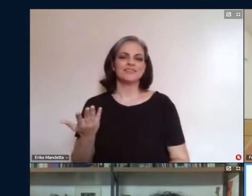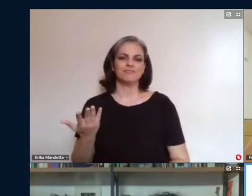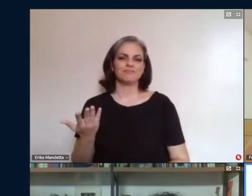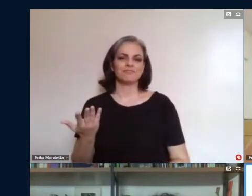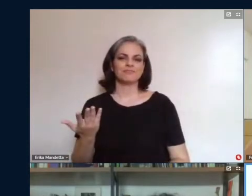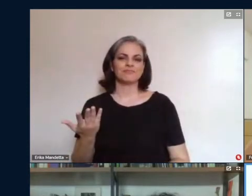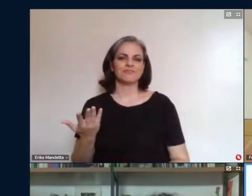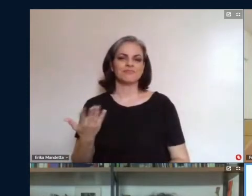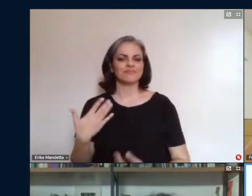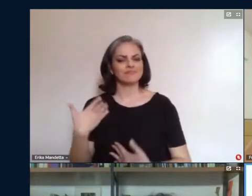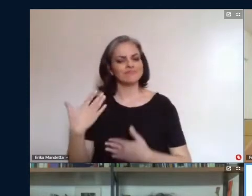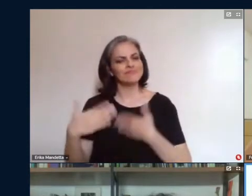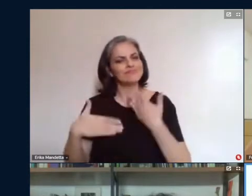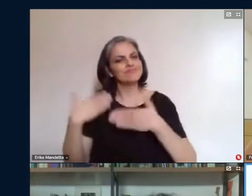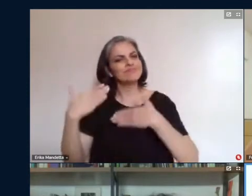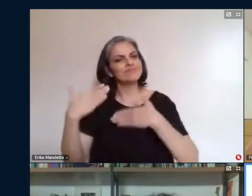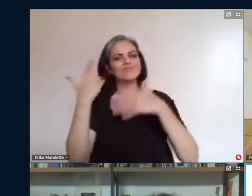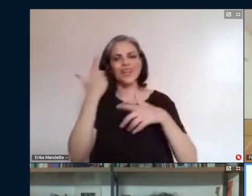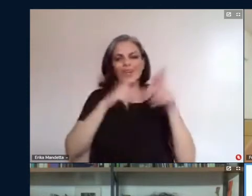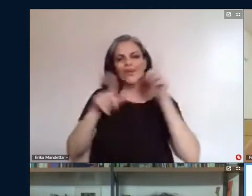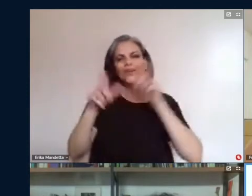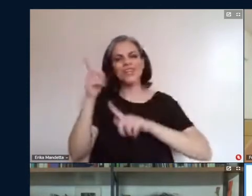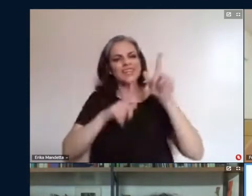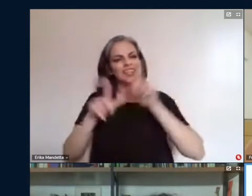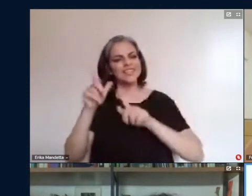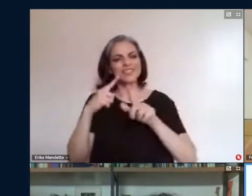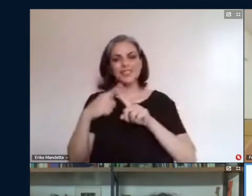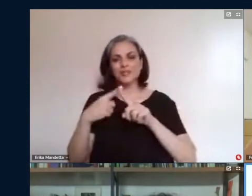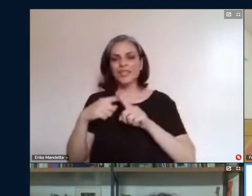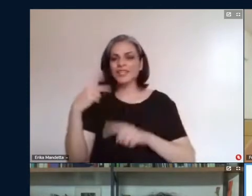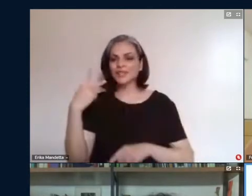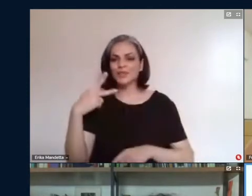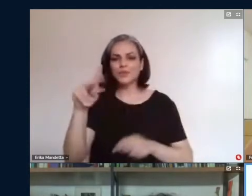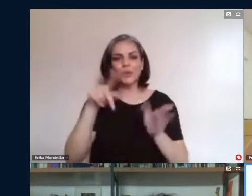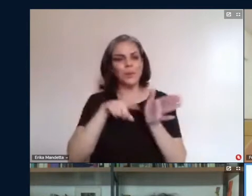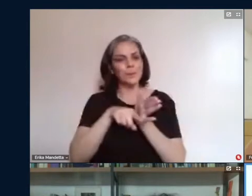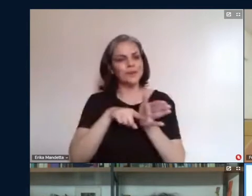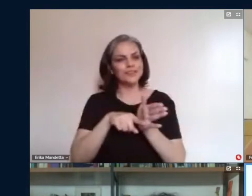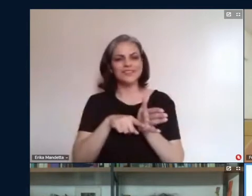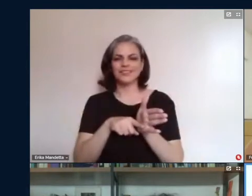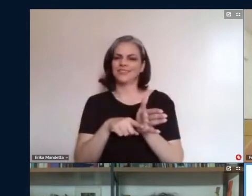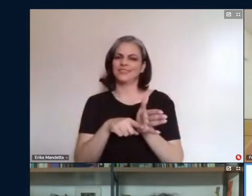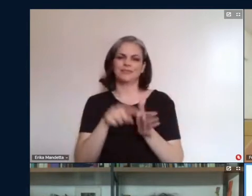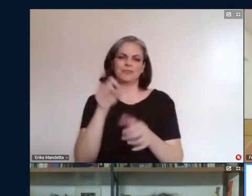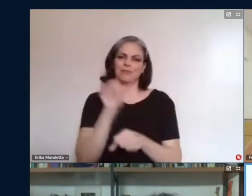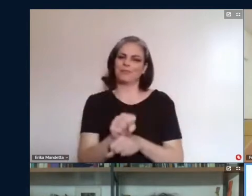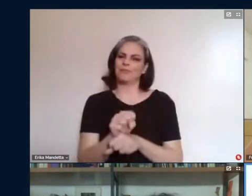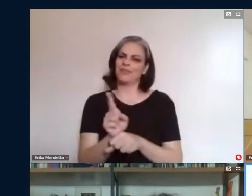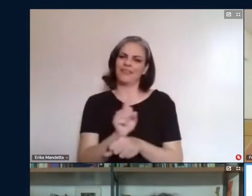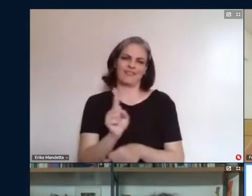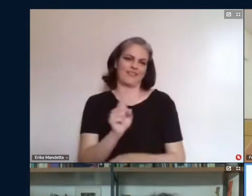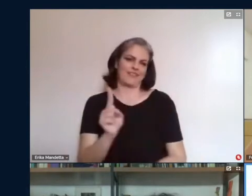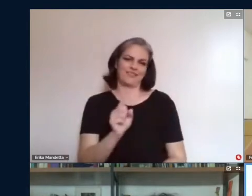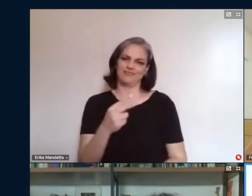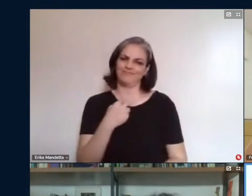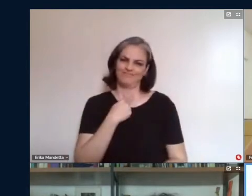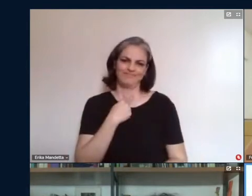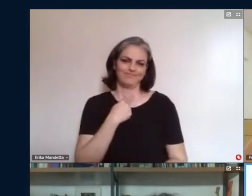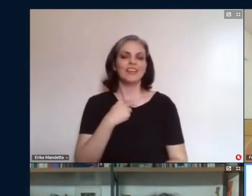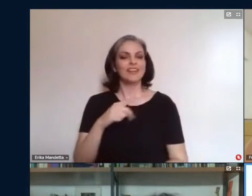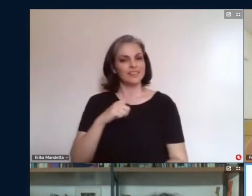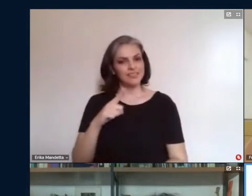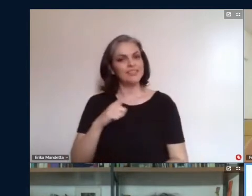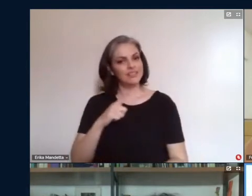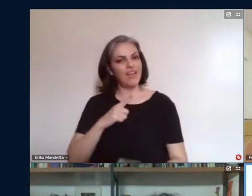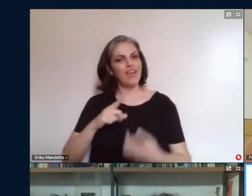de muitas conquistas, assim, porque eu acho que essa pesquisa, ela não para aqui, ela tem desdobramentos, e eu